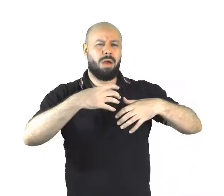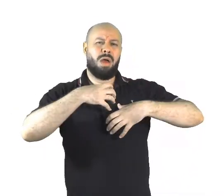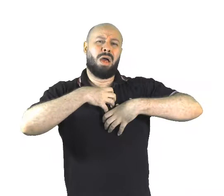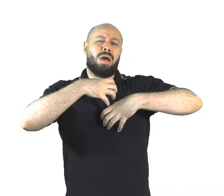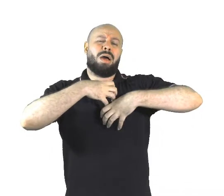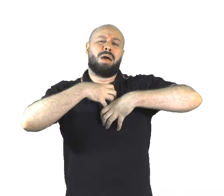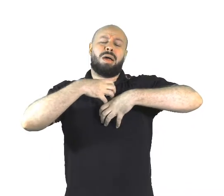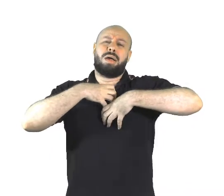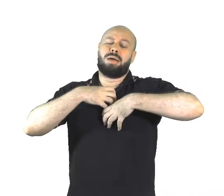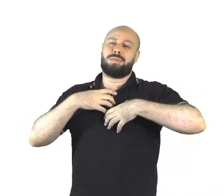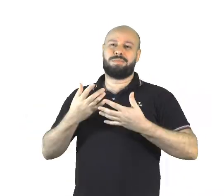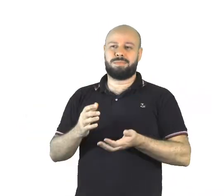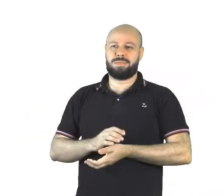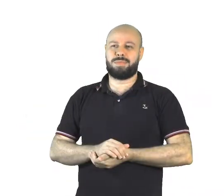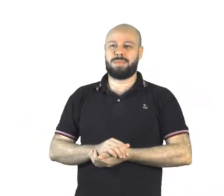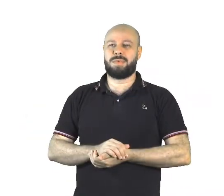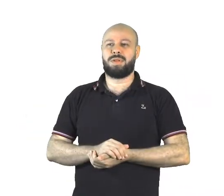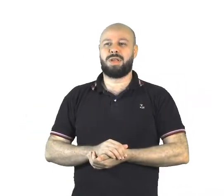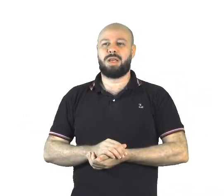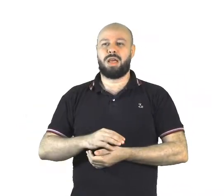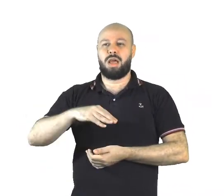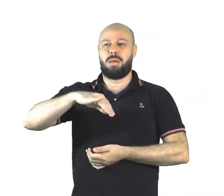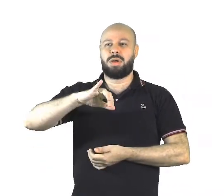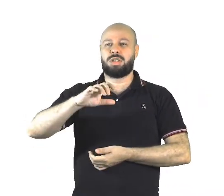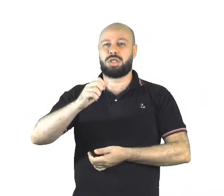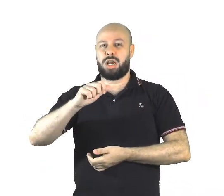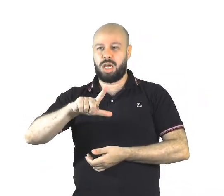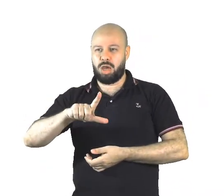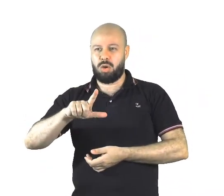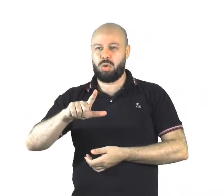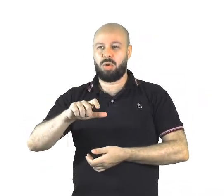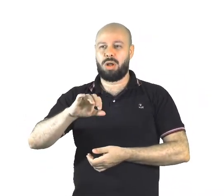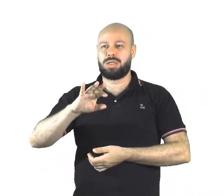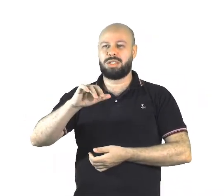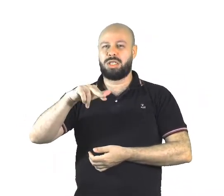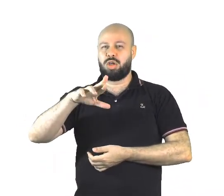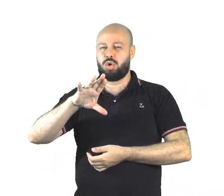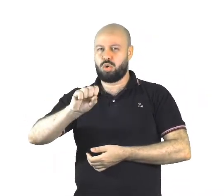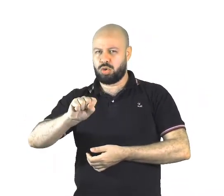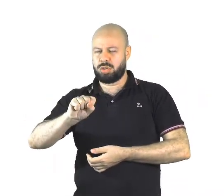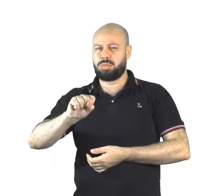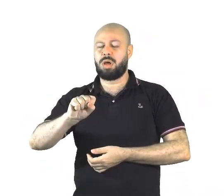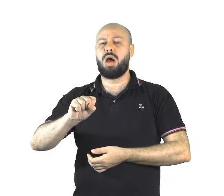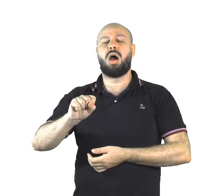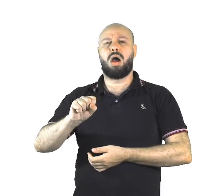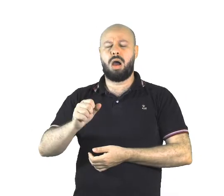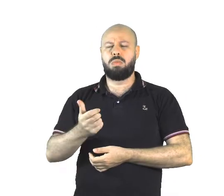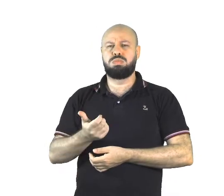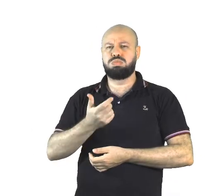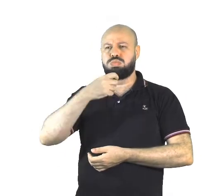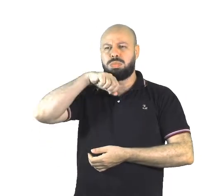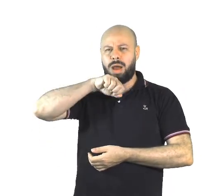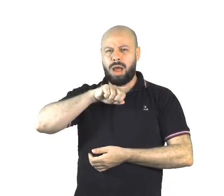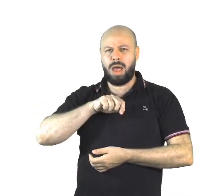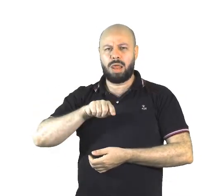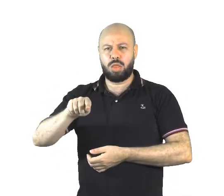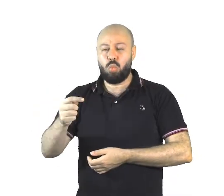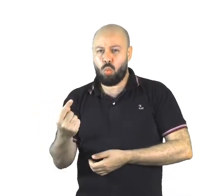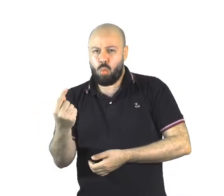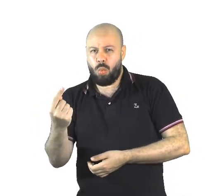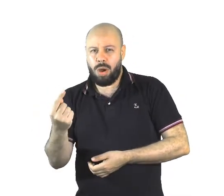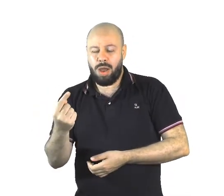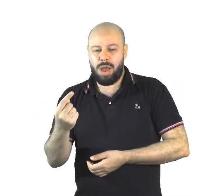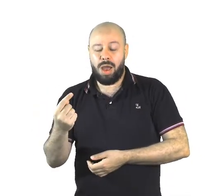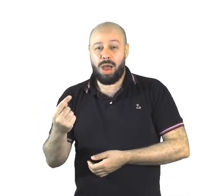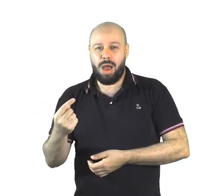Michael Cisneros, pai de um dos meninos, publicou o vídeo do reencontro.